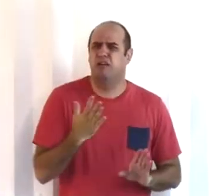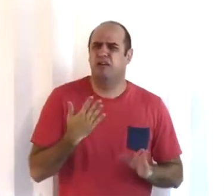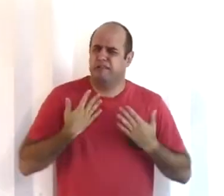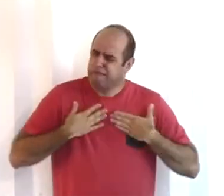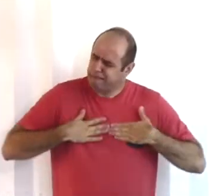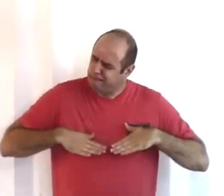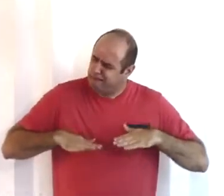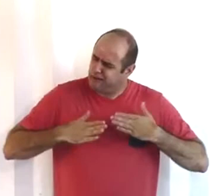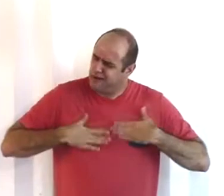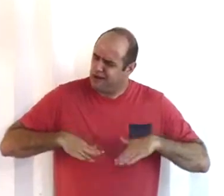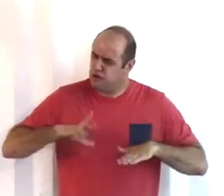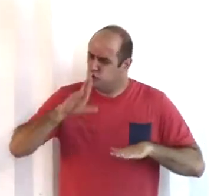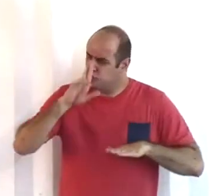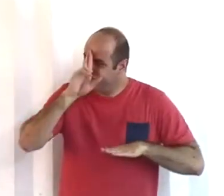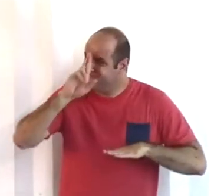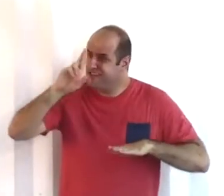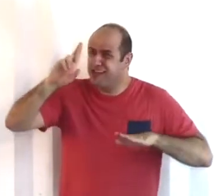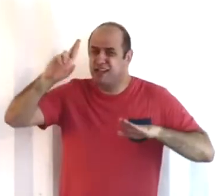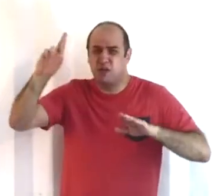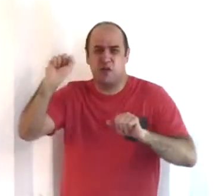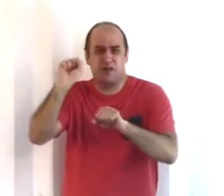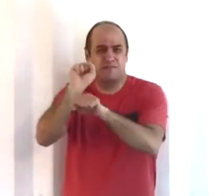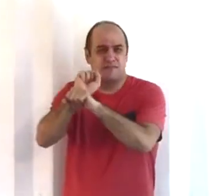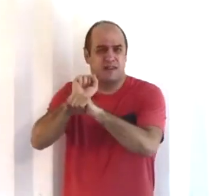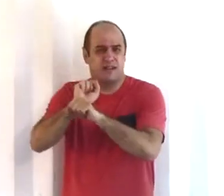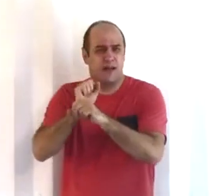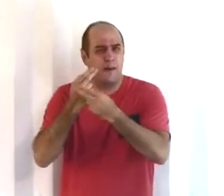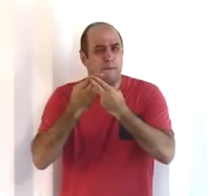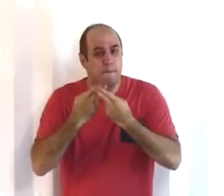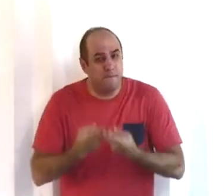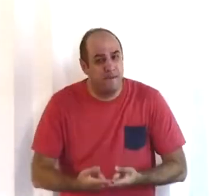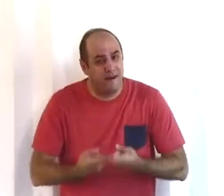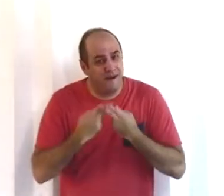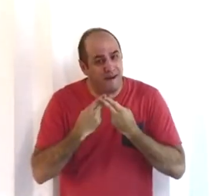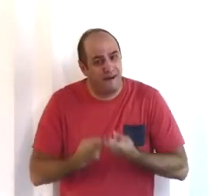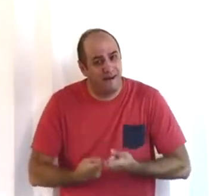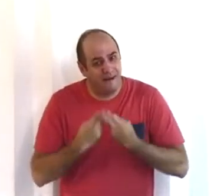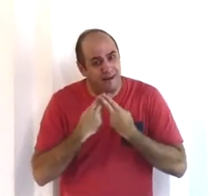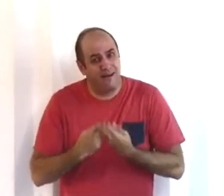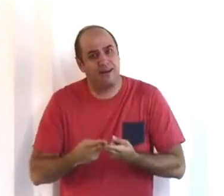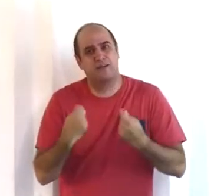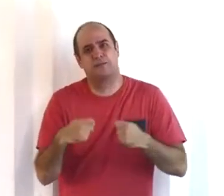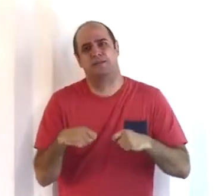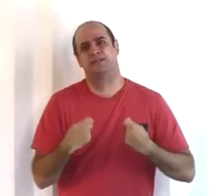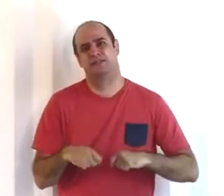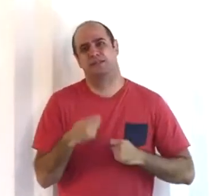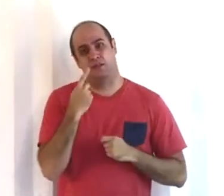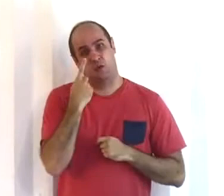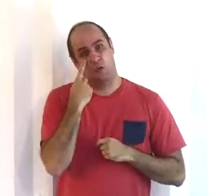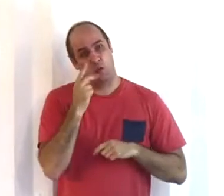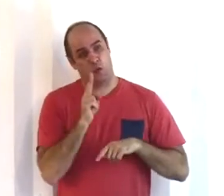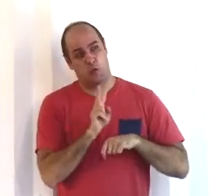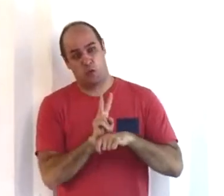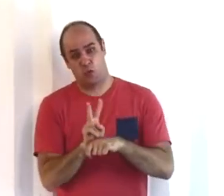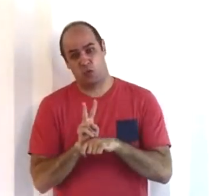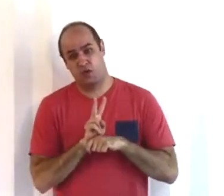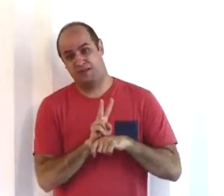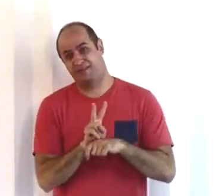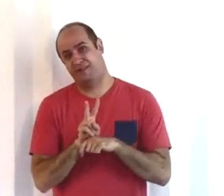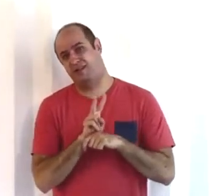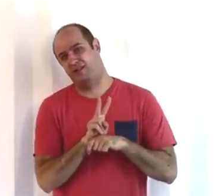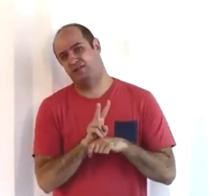Senhor, ser paciente nas promessas, seja a vossa moderação conhecida